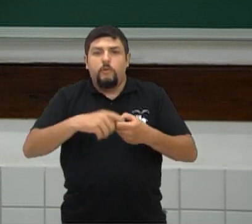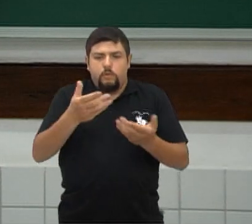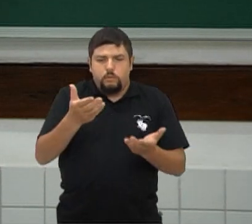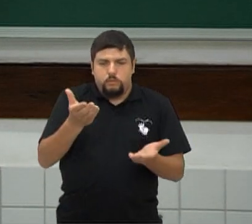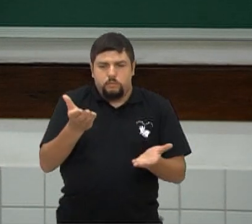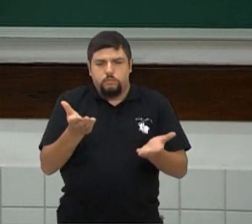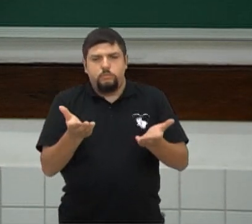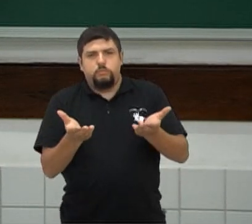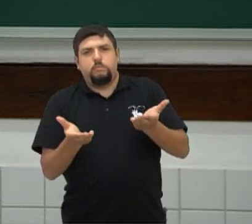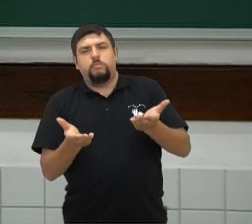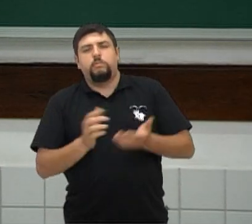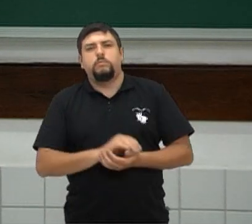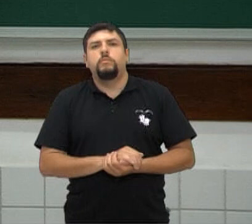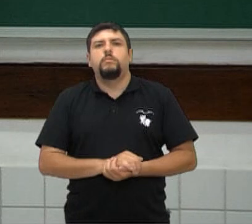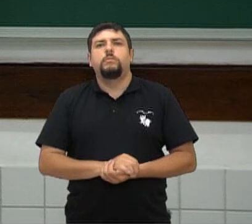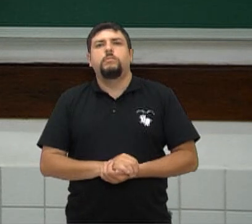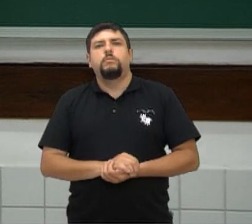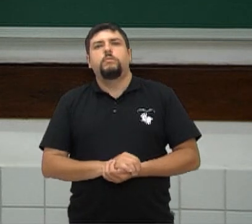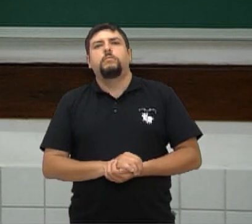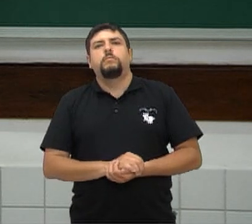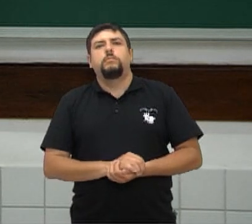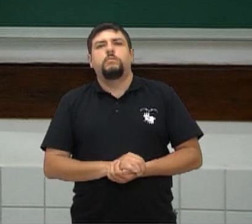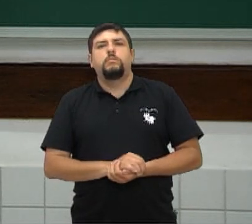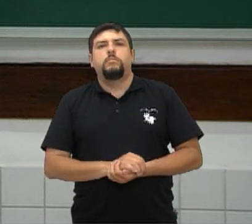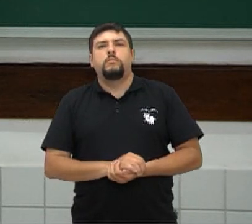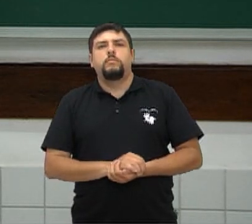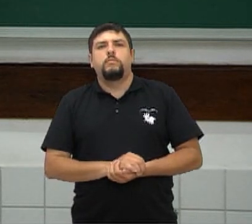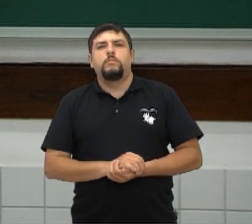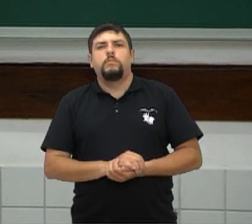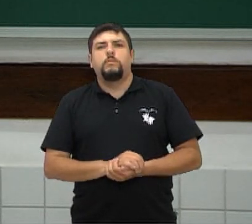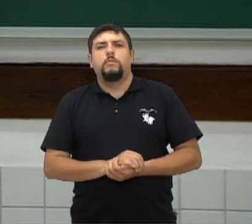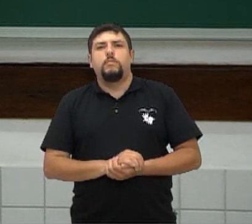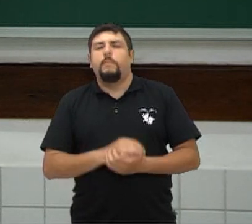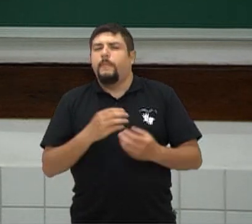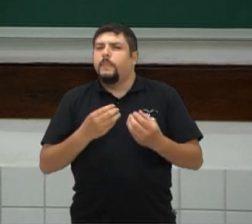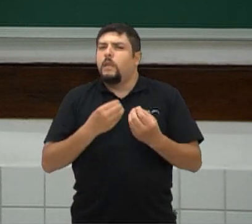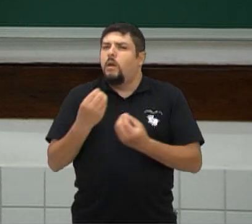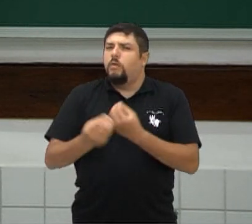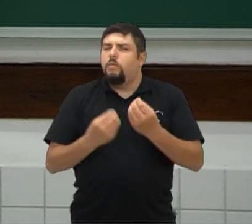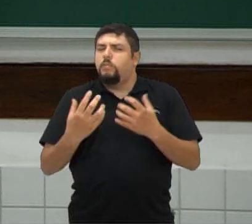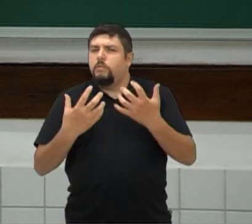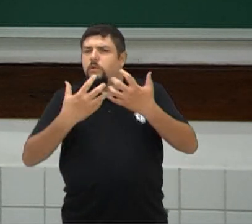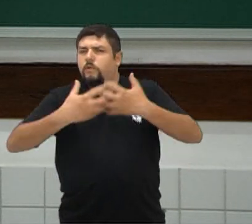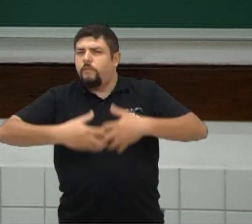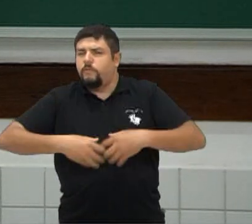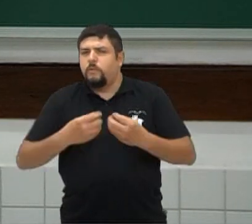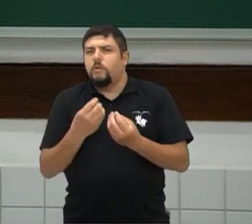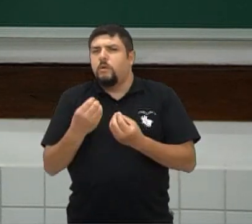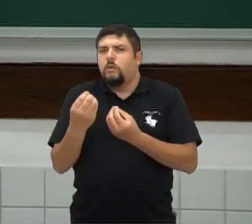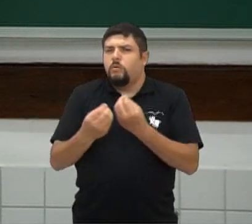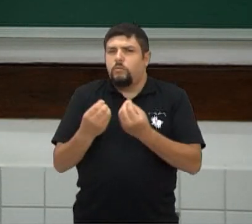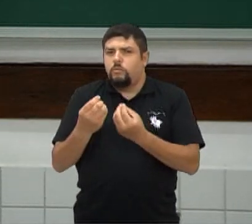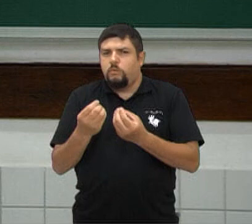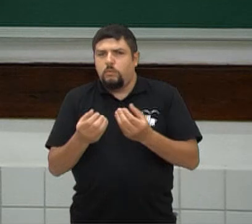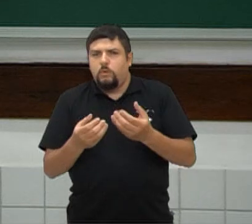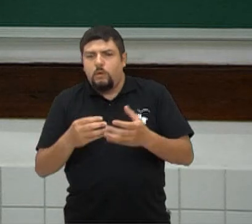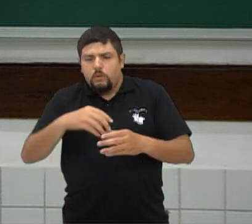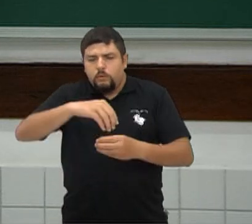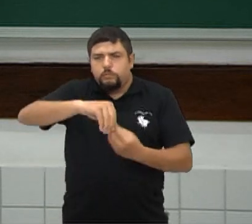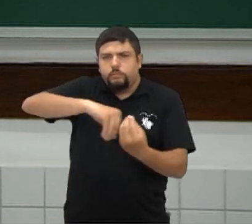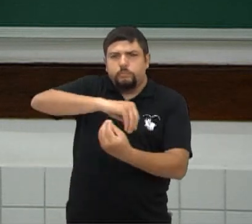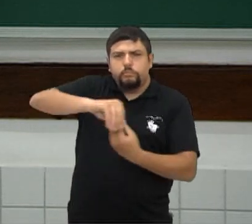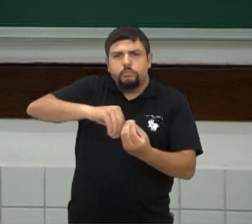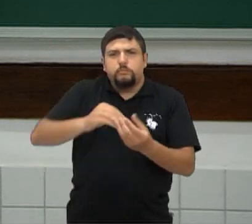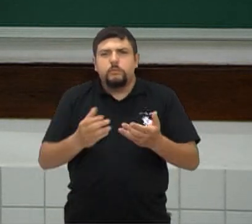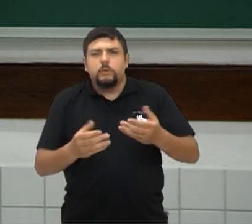um outro equilíbrio para ela. Como então funciona quando a gente mexe numa alteração de concentração? Olha